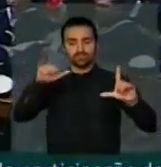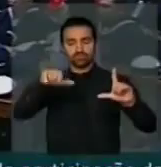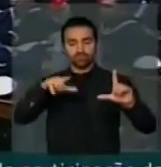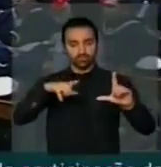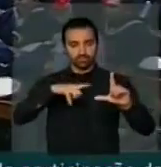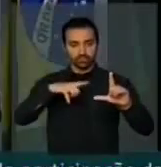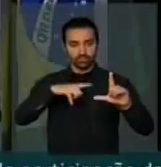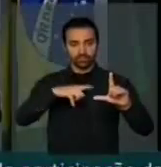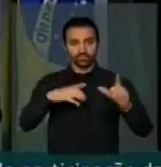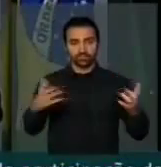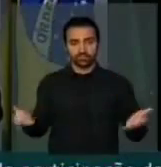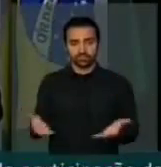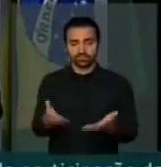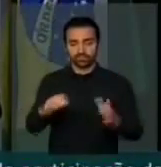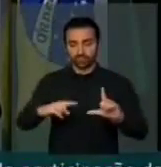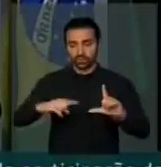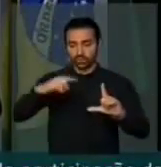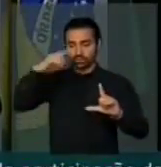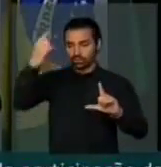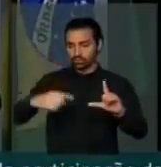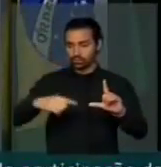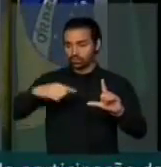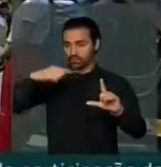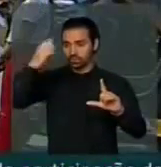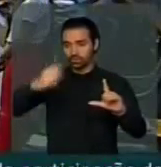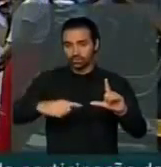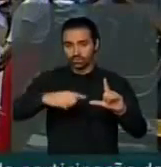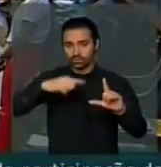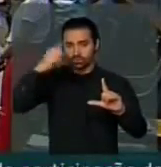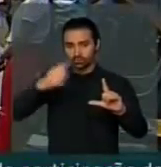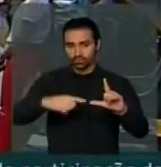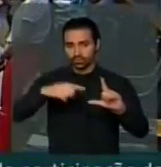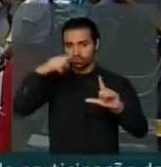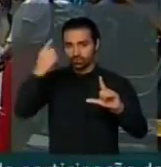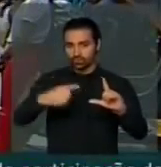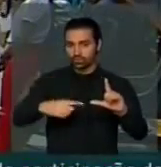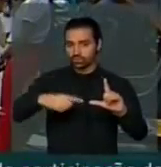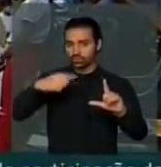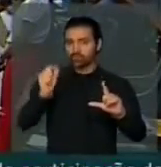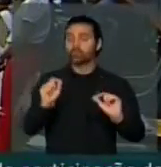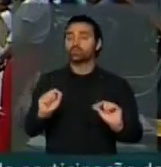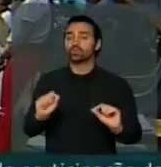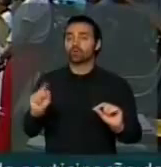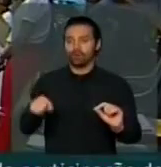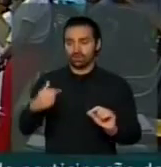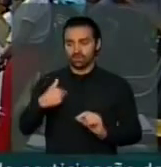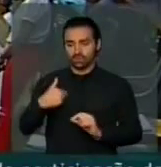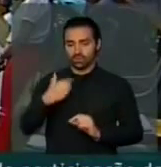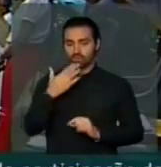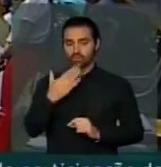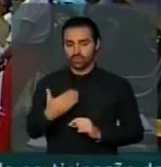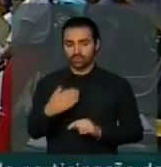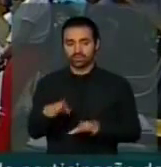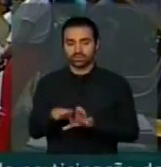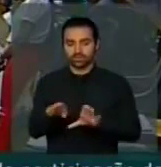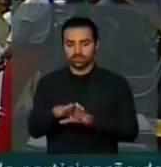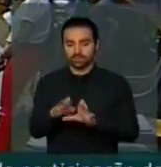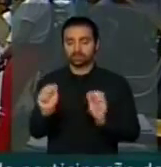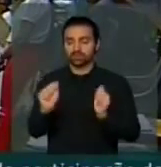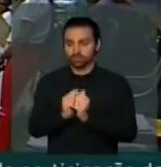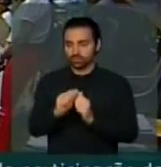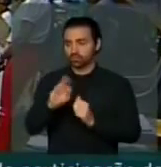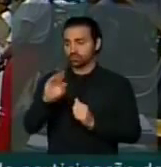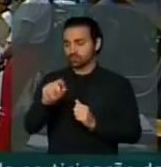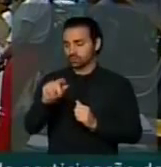sendo nesse momento passado aqui nos dois painéis, há um requerimento meu subscrito também por